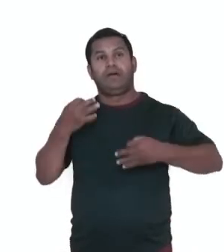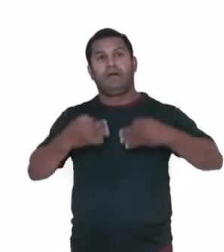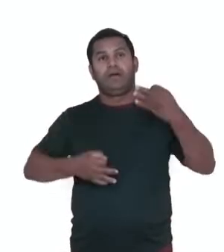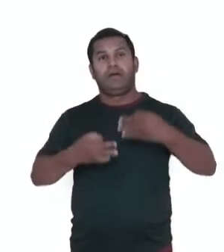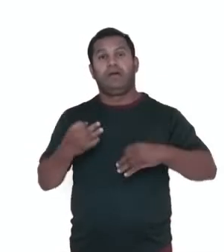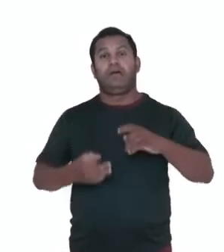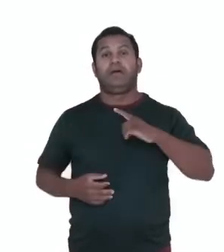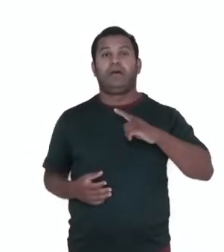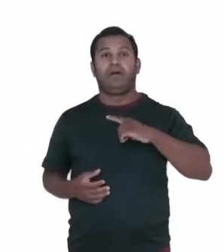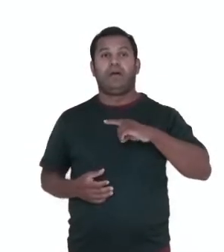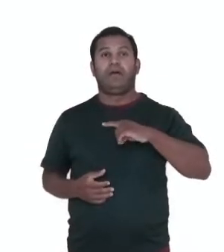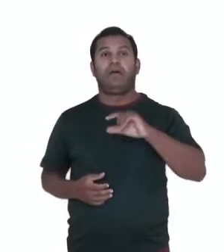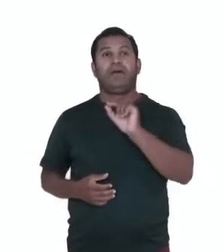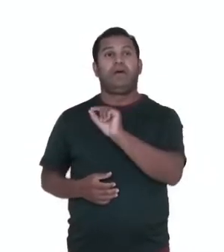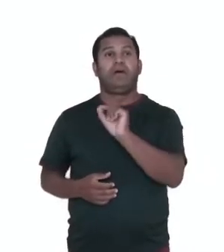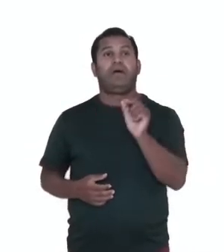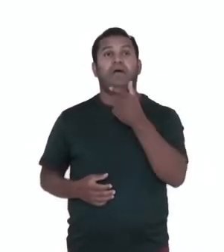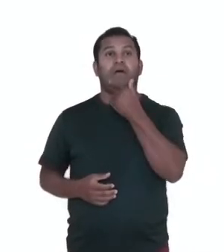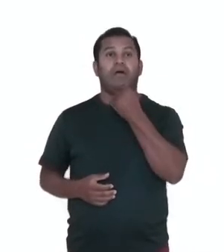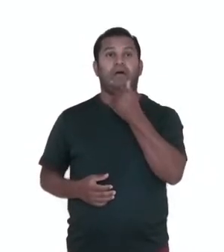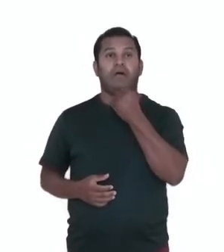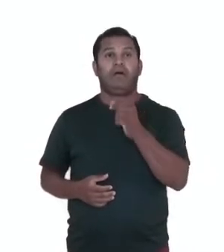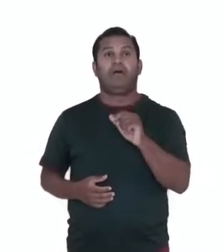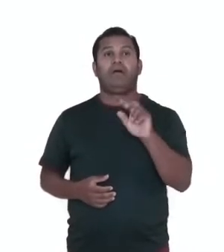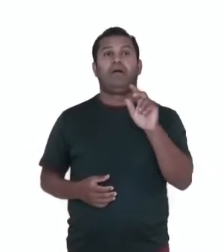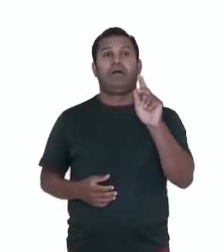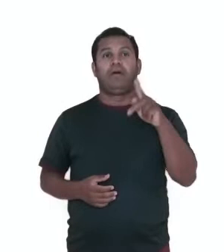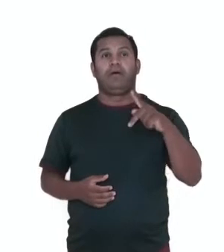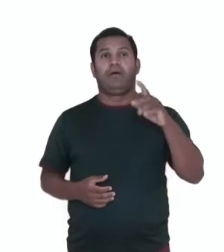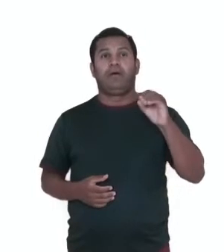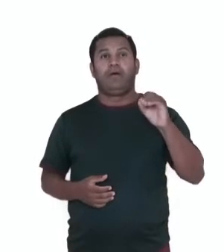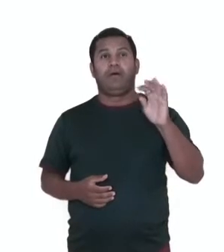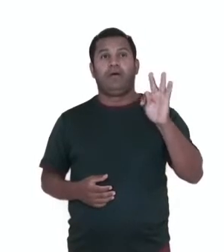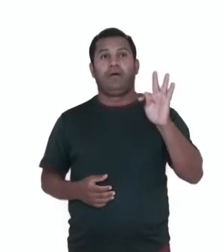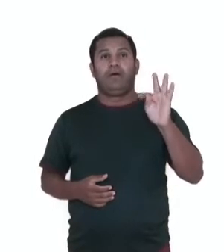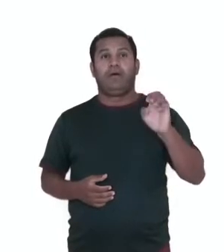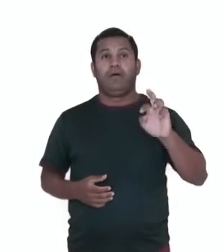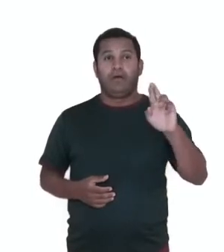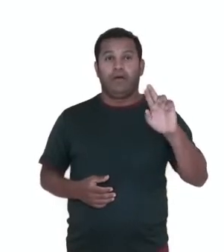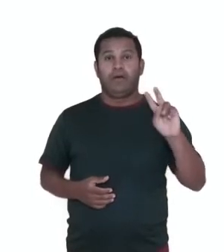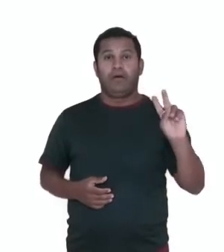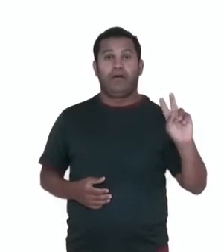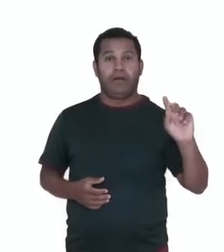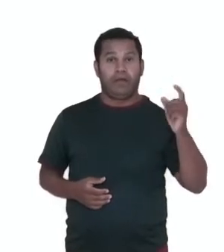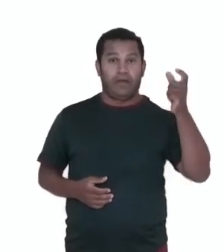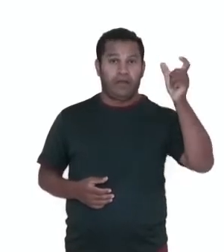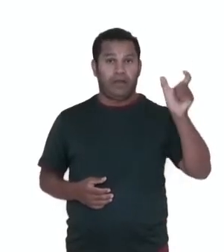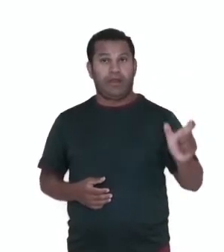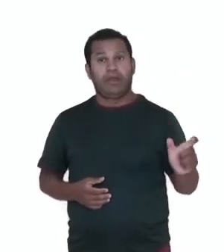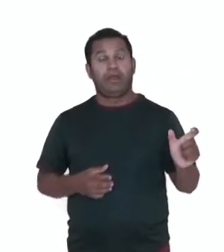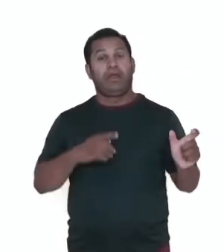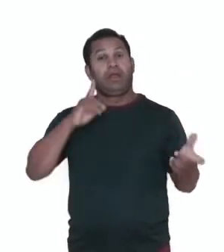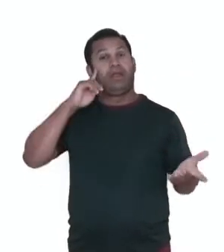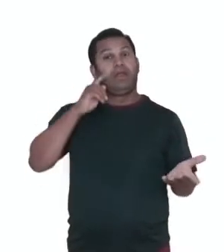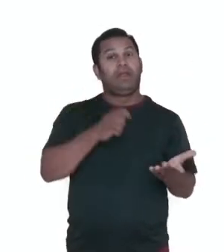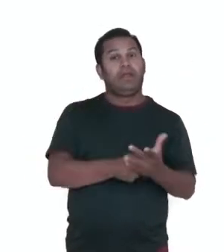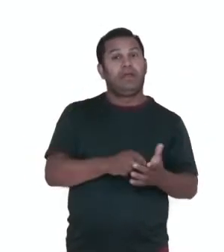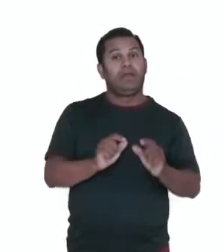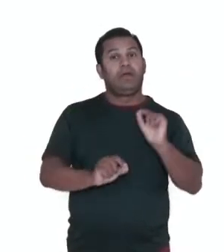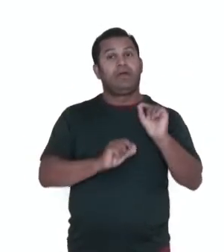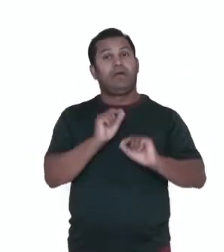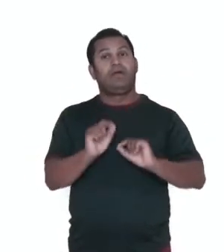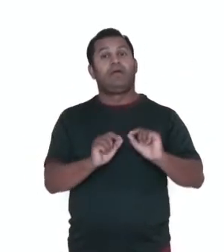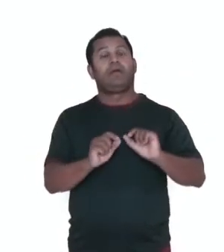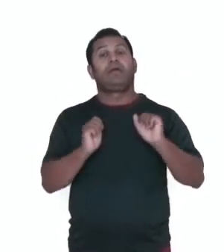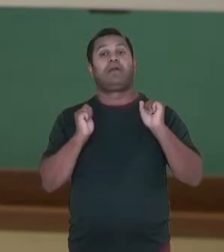da oncologia, o Van Rensselaer Potter. Ele disse: Nem tudo que é cientificamente